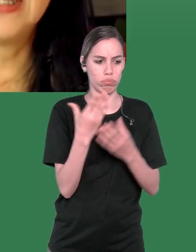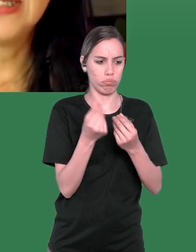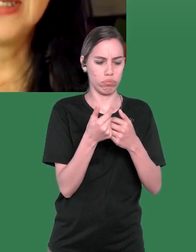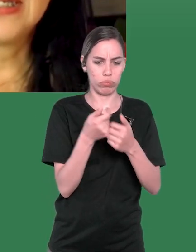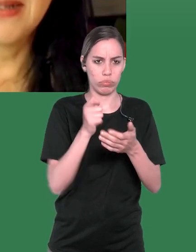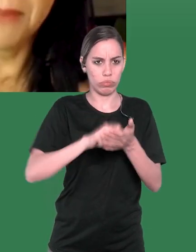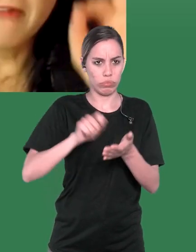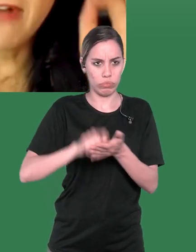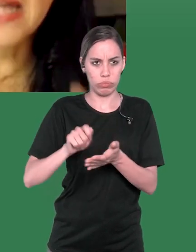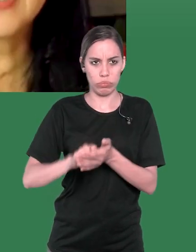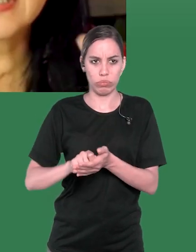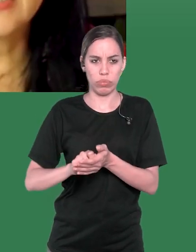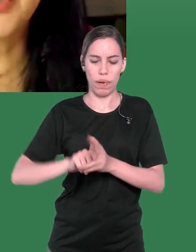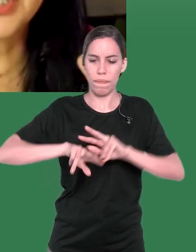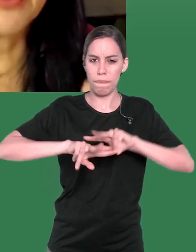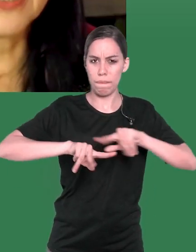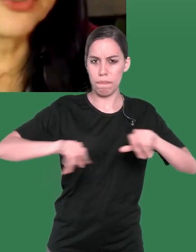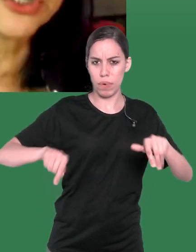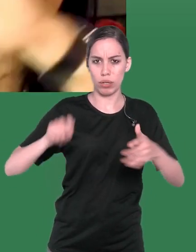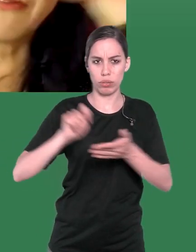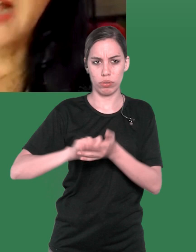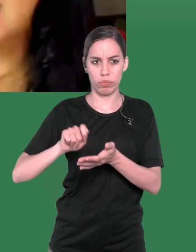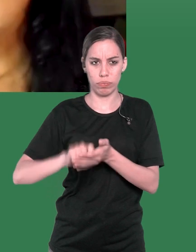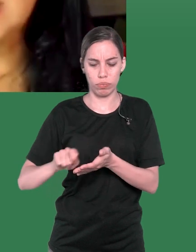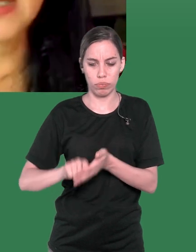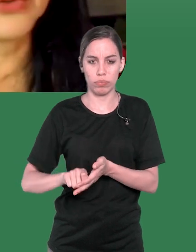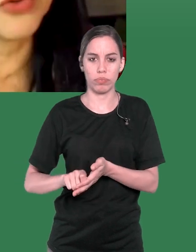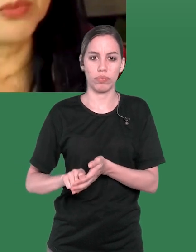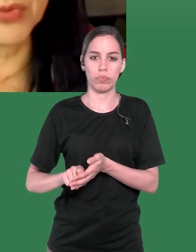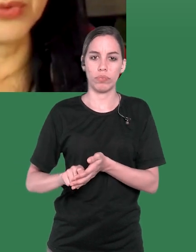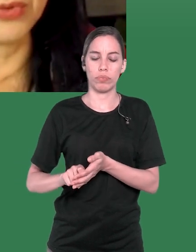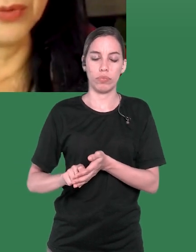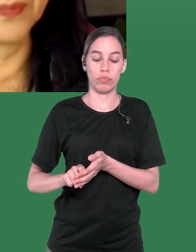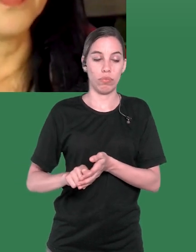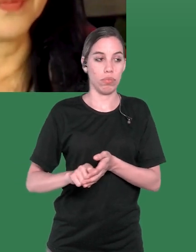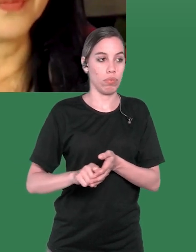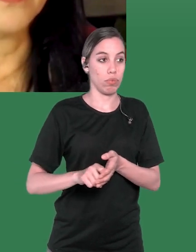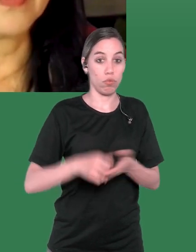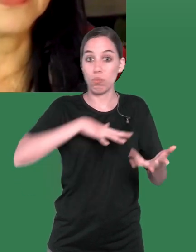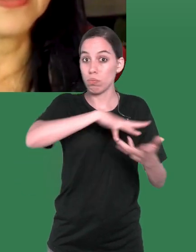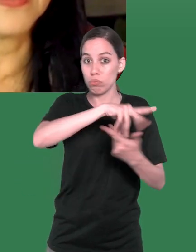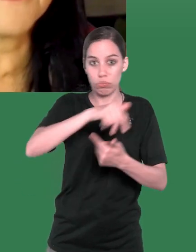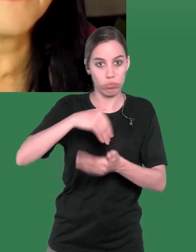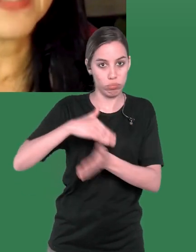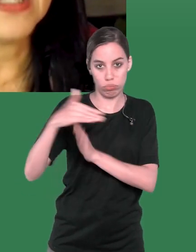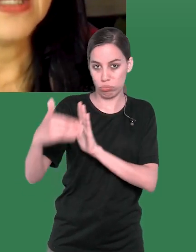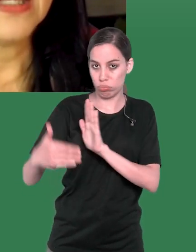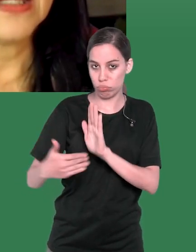escritores, né, para vários escritores posteriores de vários cantos do mundo.